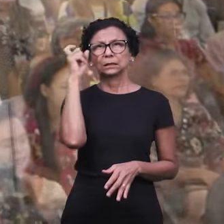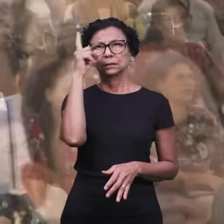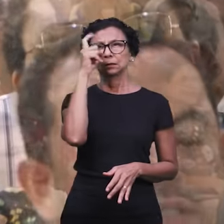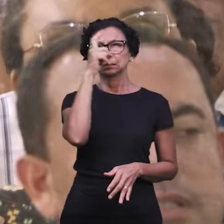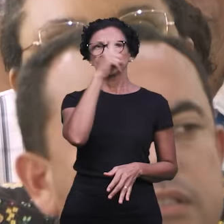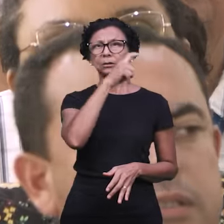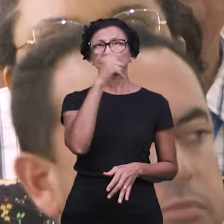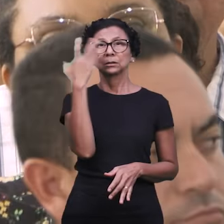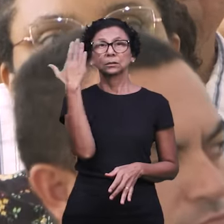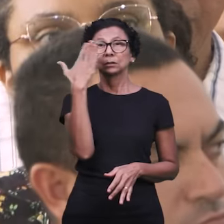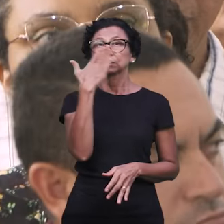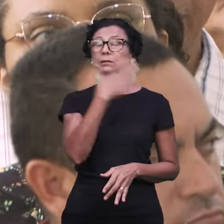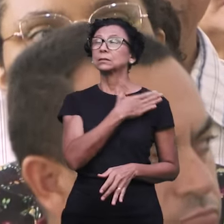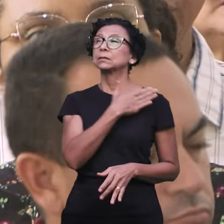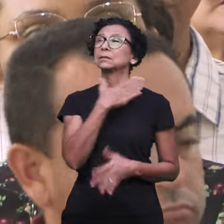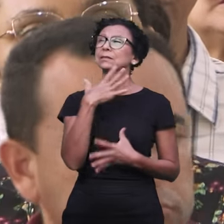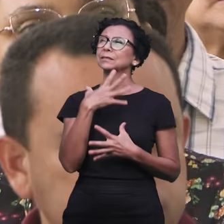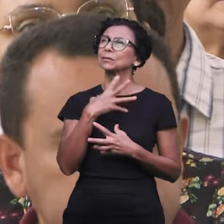escurecer,